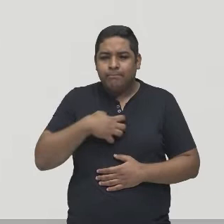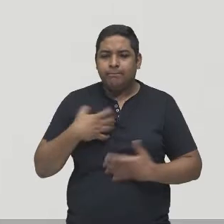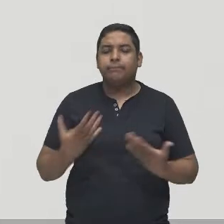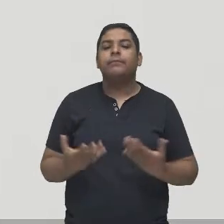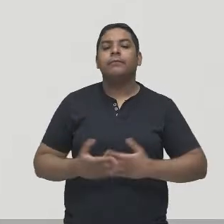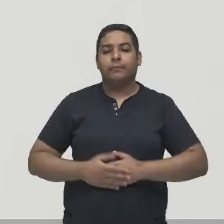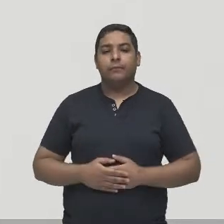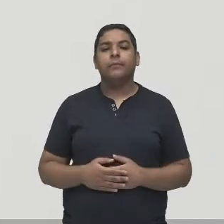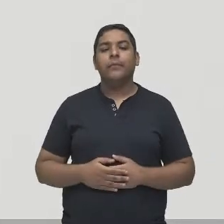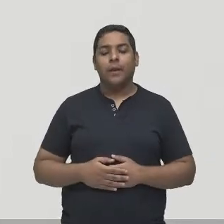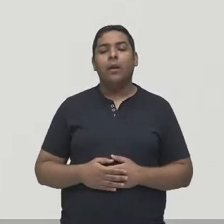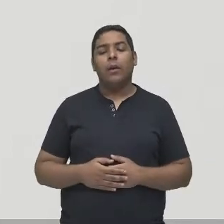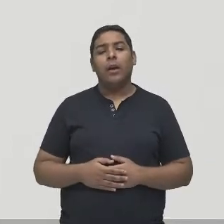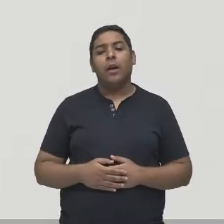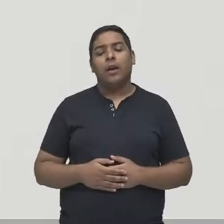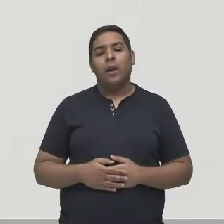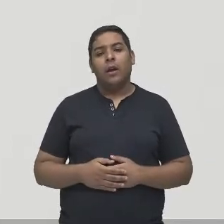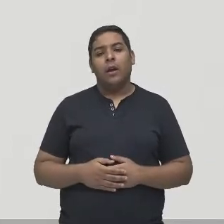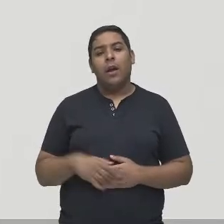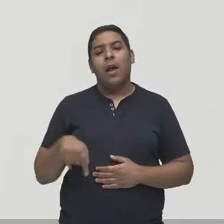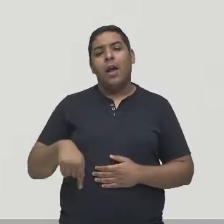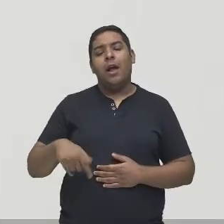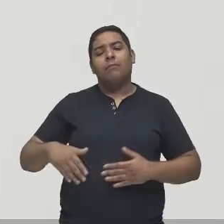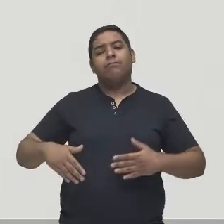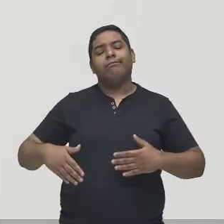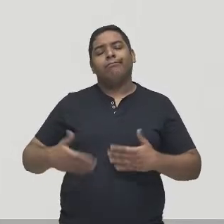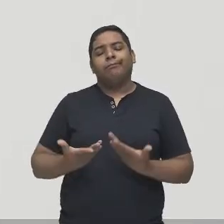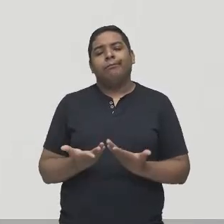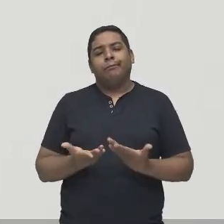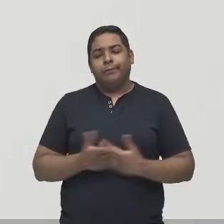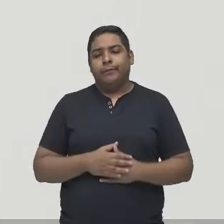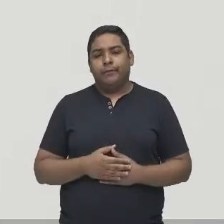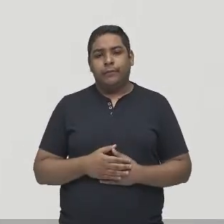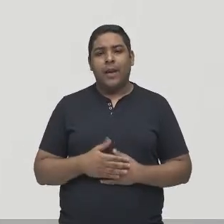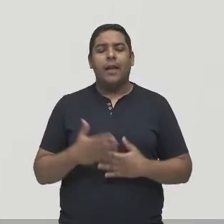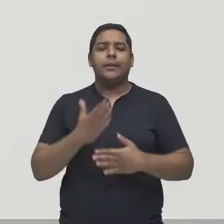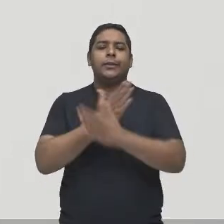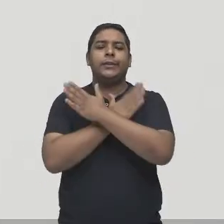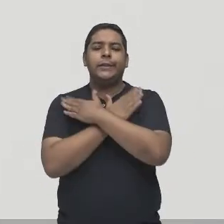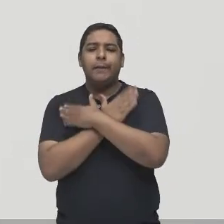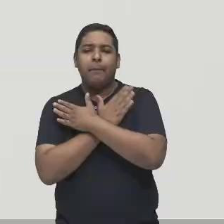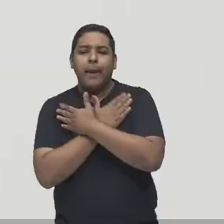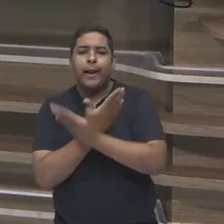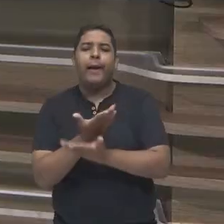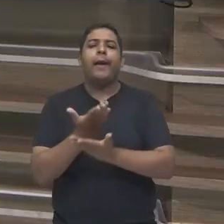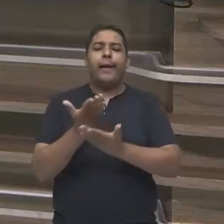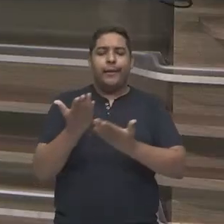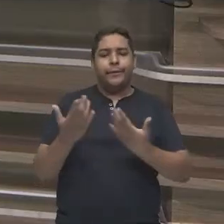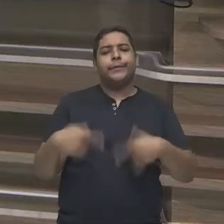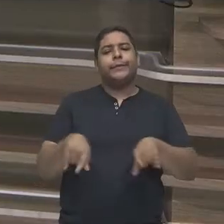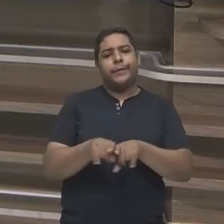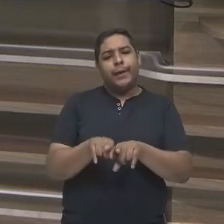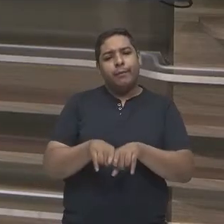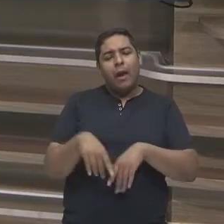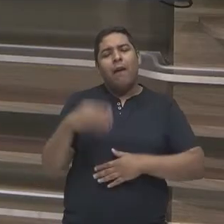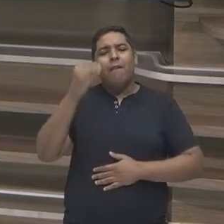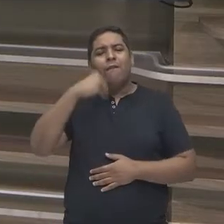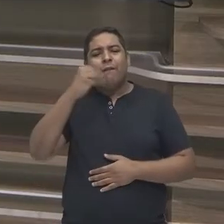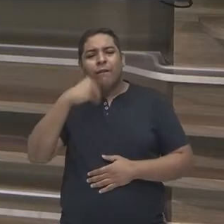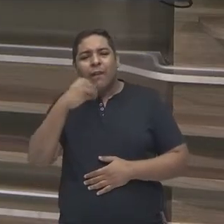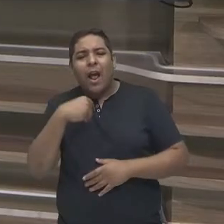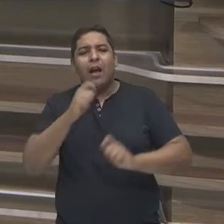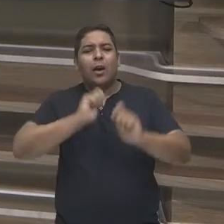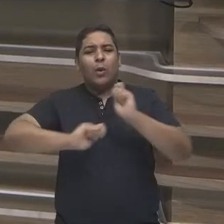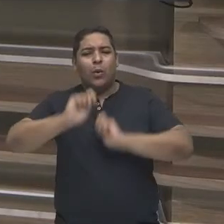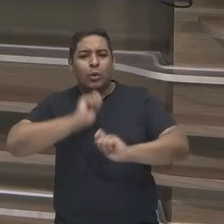de desemprego, porque todos os países envolvidos ou não na guerra na Europa, naquele momento, gente, estão fragilizados